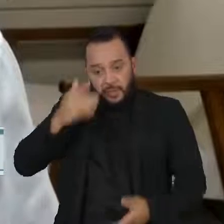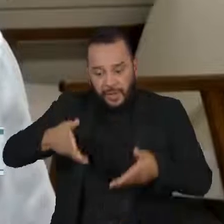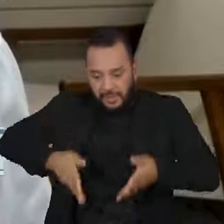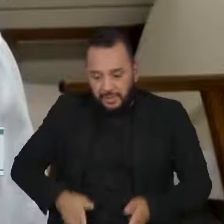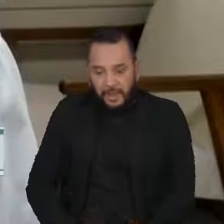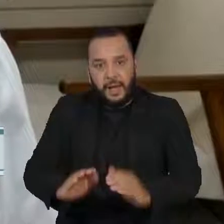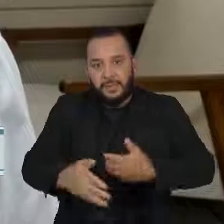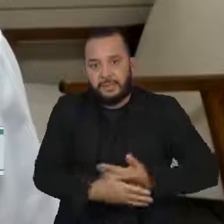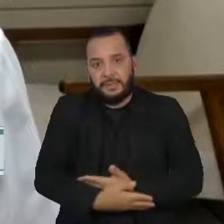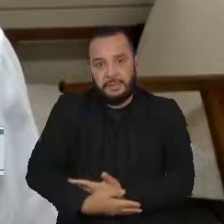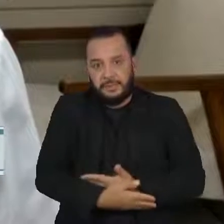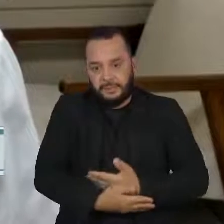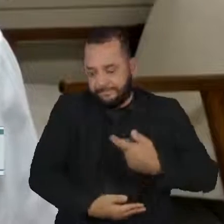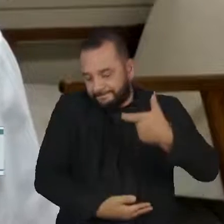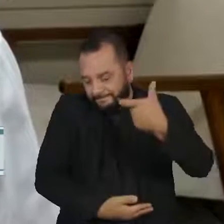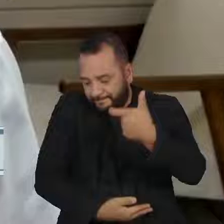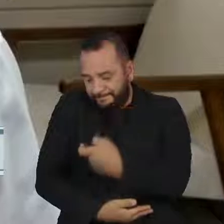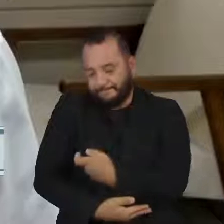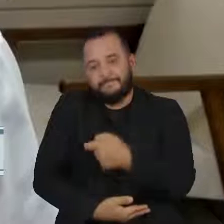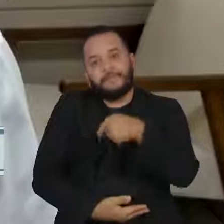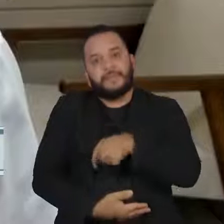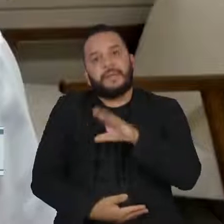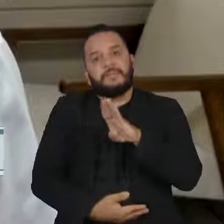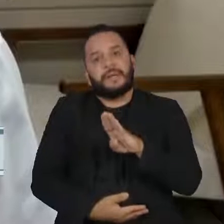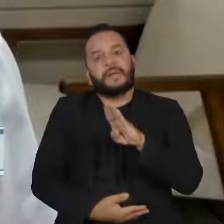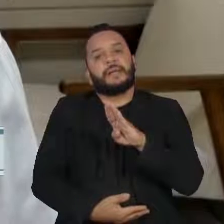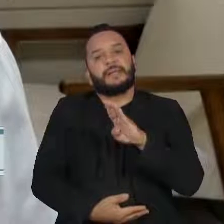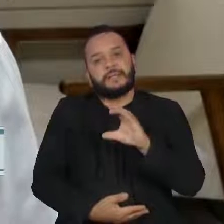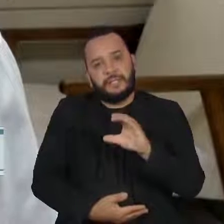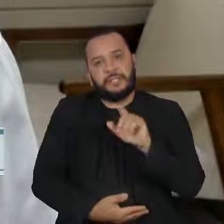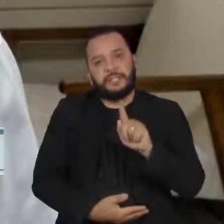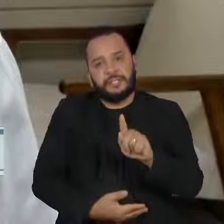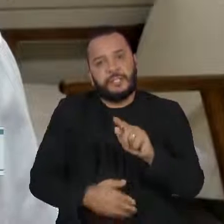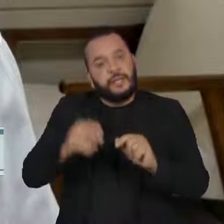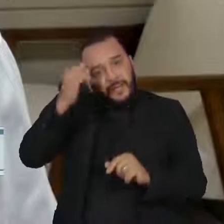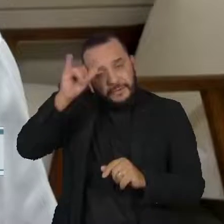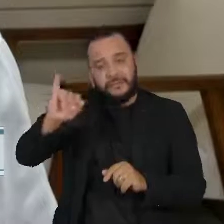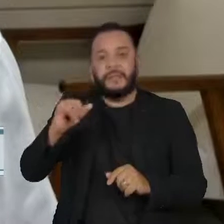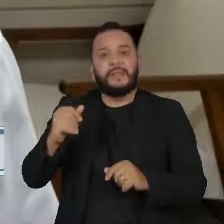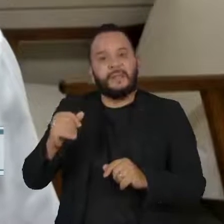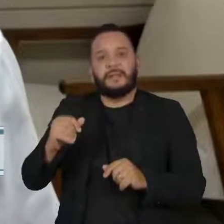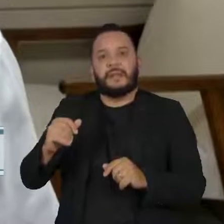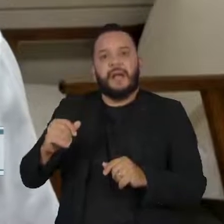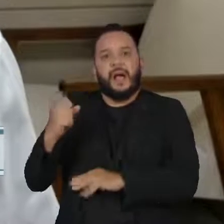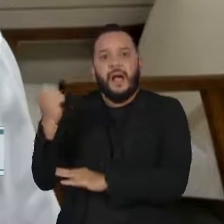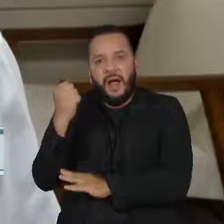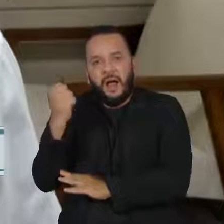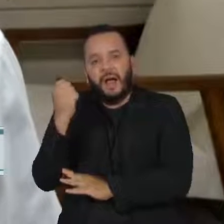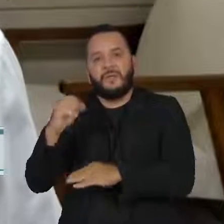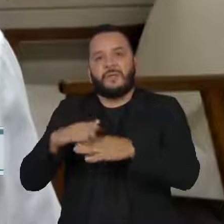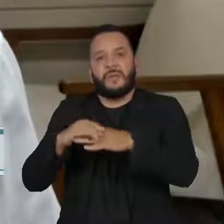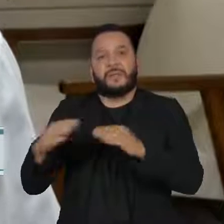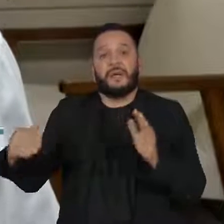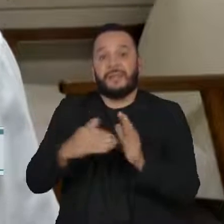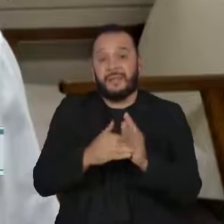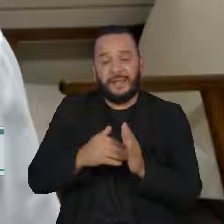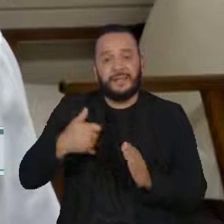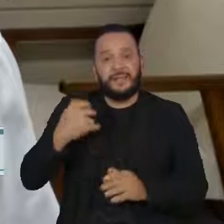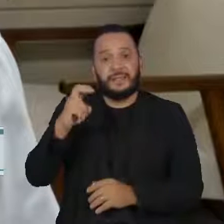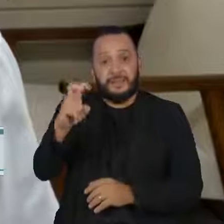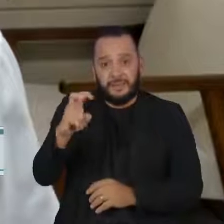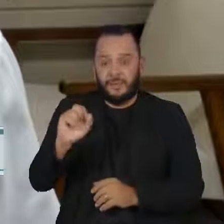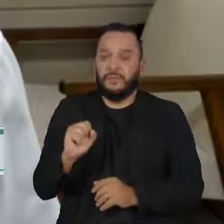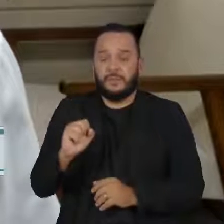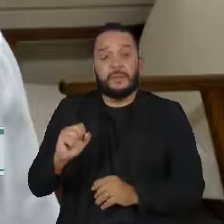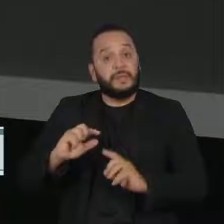recém-nascido, ao nascer, e ela protege para as formas graves, até os 5 anos de idade. Ela não protege para a doença